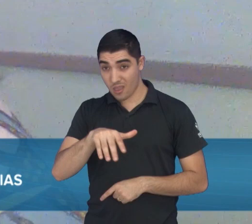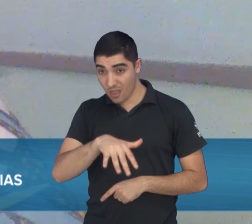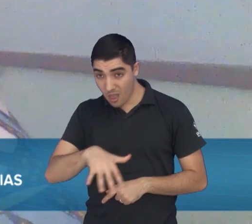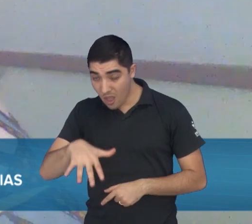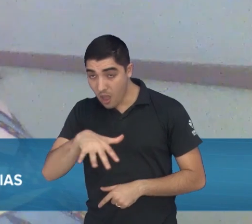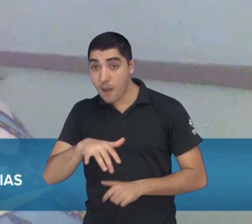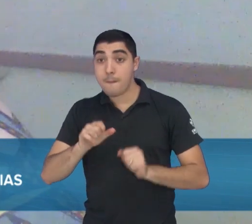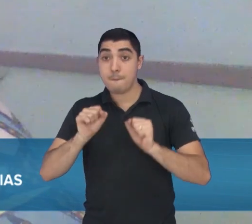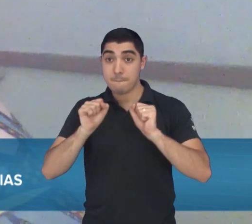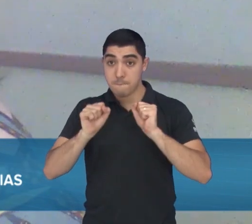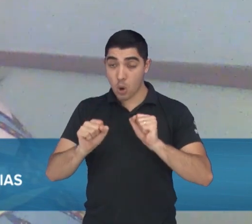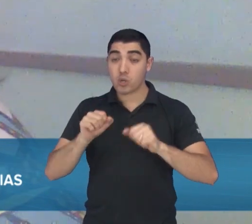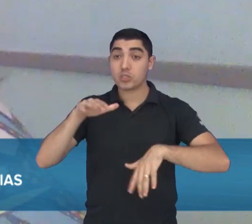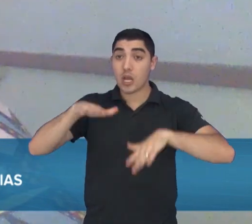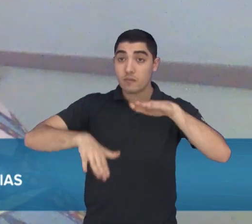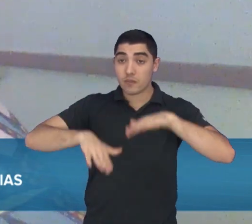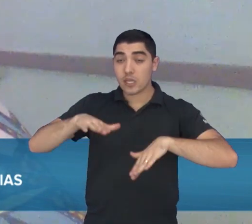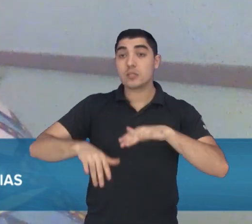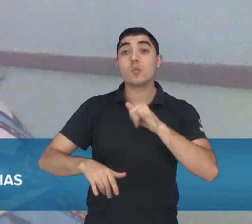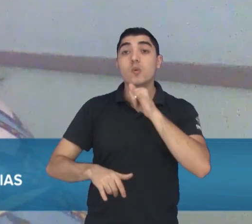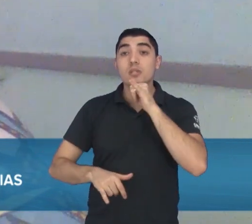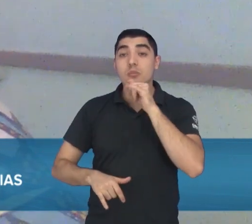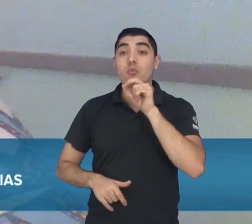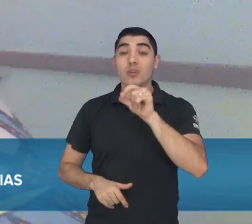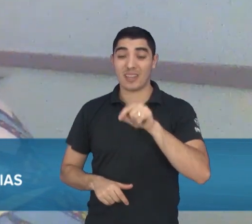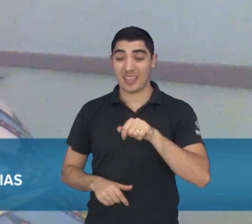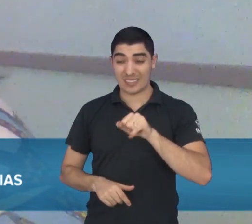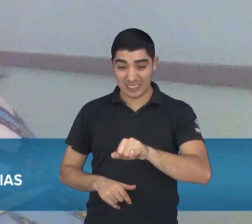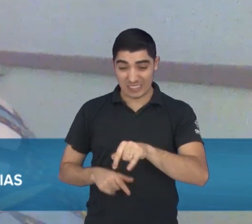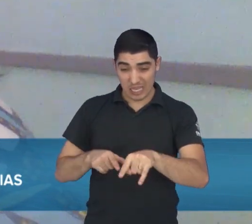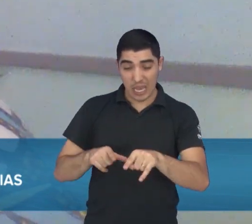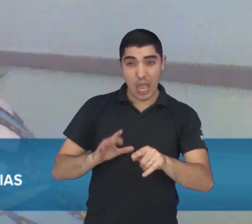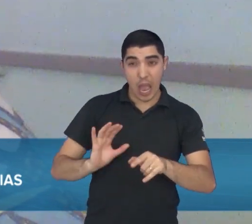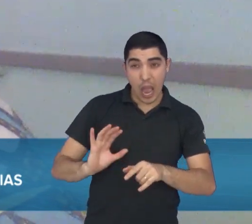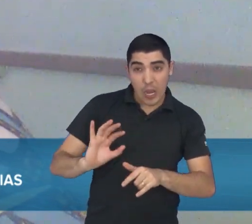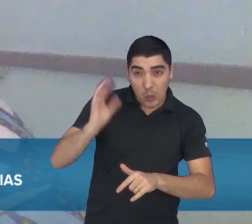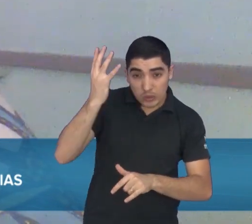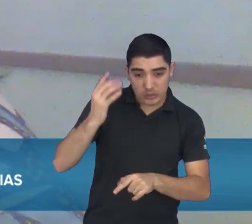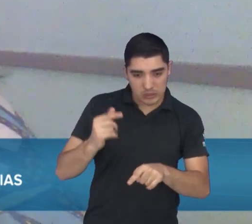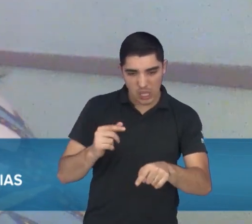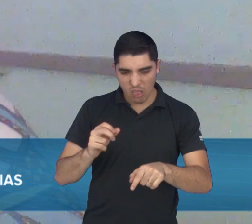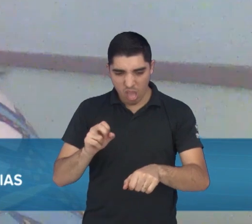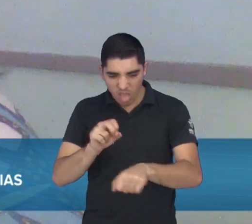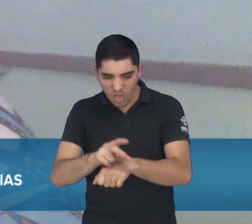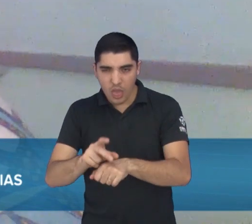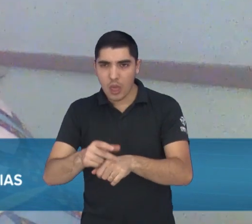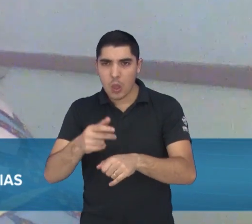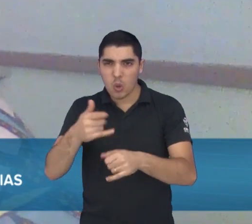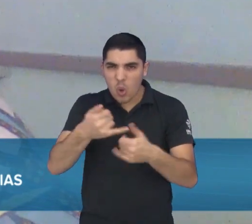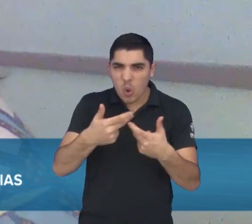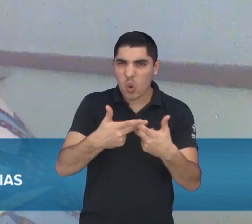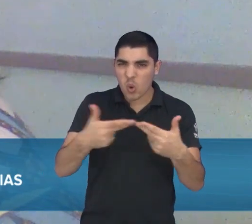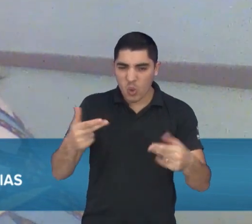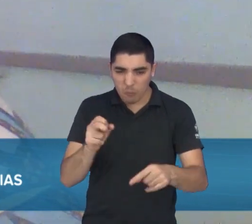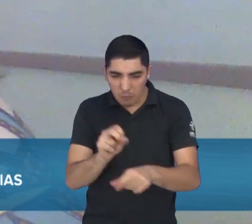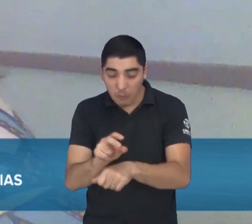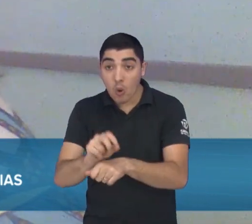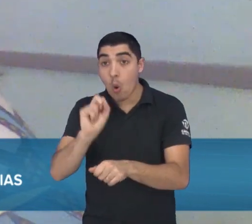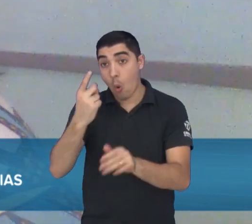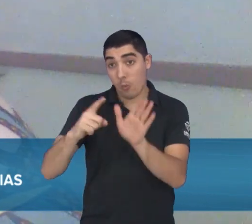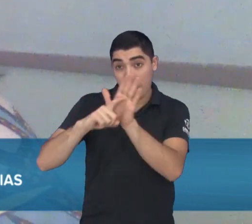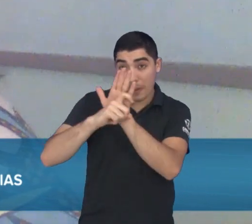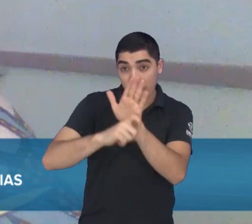ser interditadas para que cuidados sejam tomados para mitigar alguns problemas relacionados ao